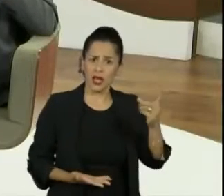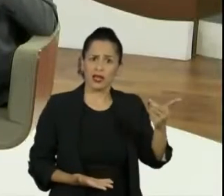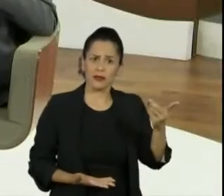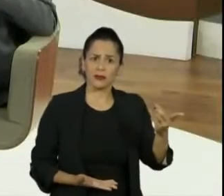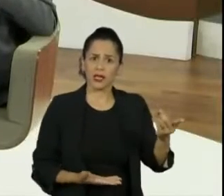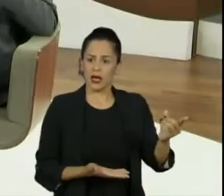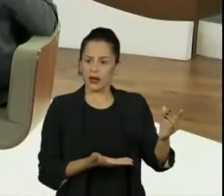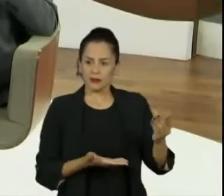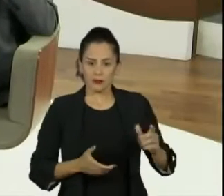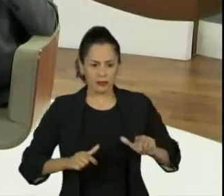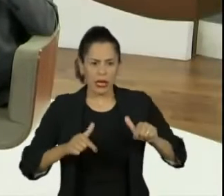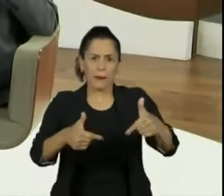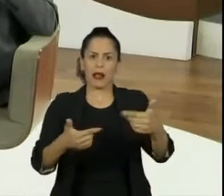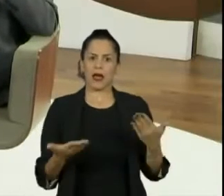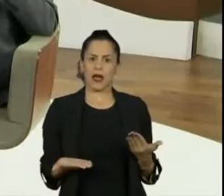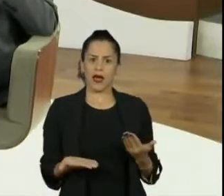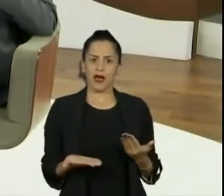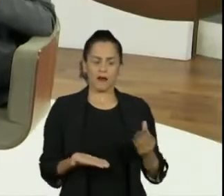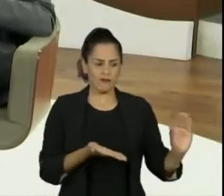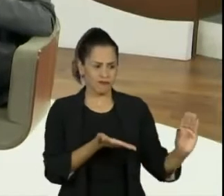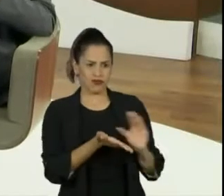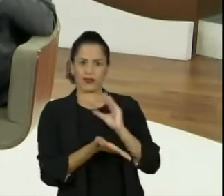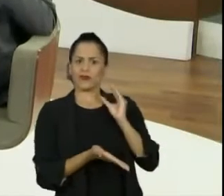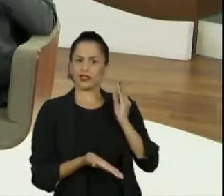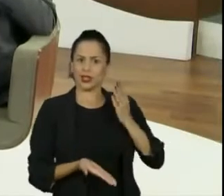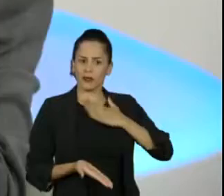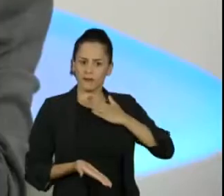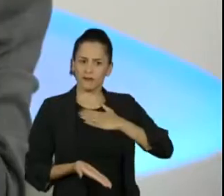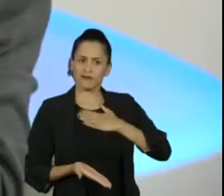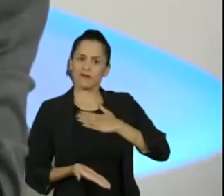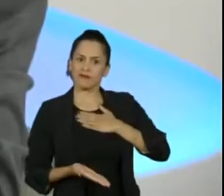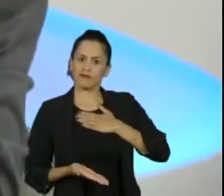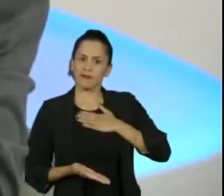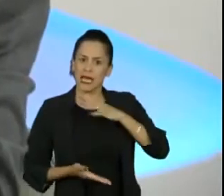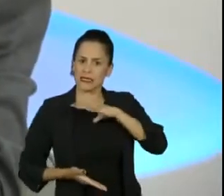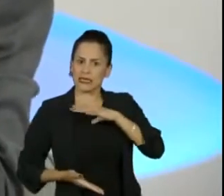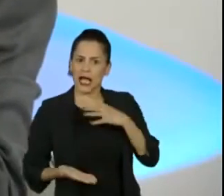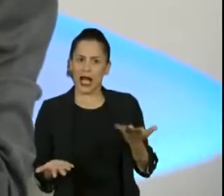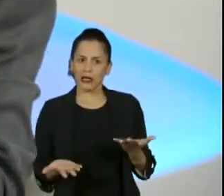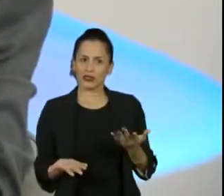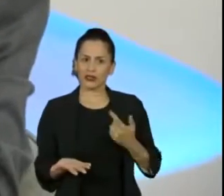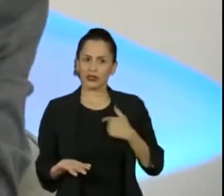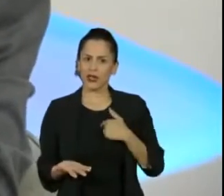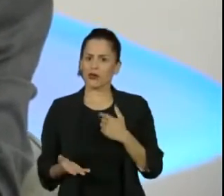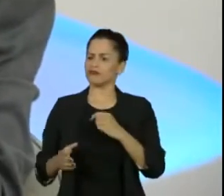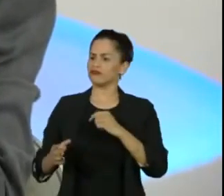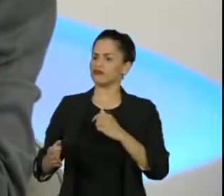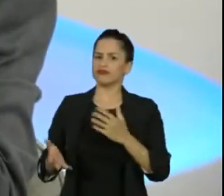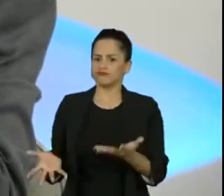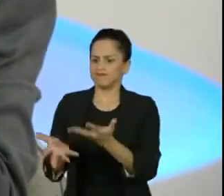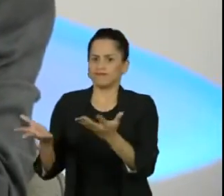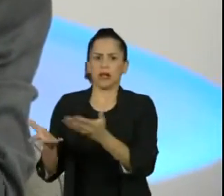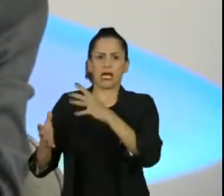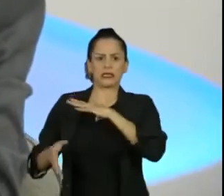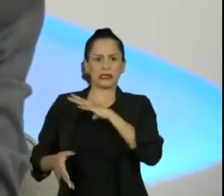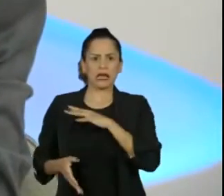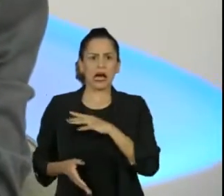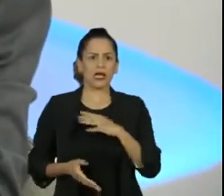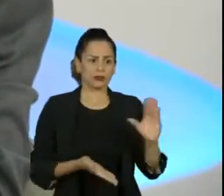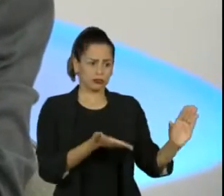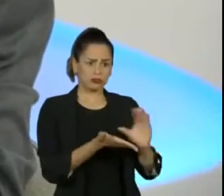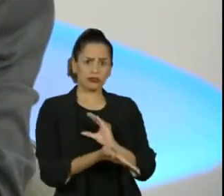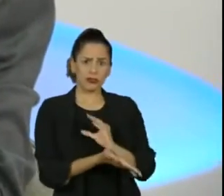para a educação, eu preciso dele para me dar infraestrutura. Na hora de reconstruir a cidade, custou 200 milhões, o governo federal mandou